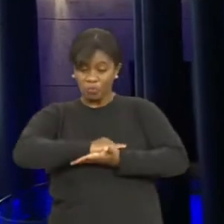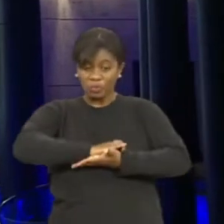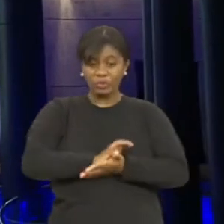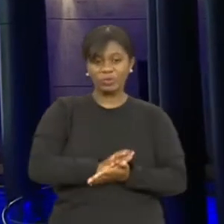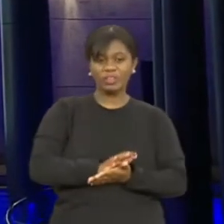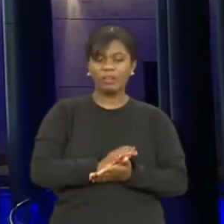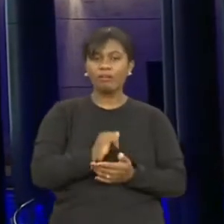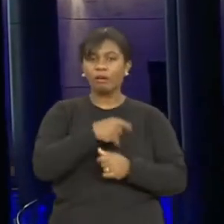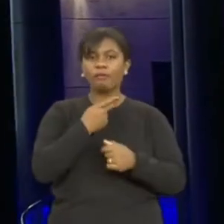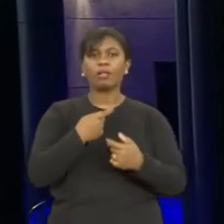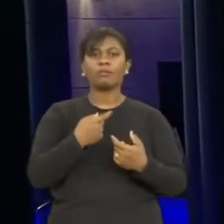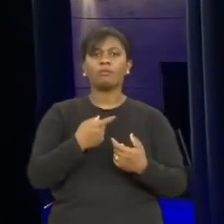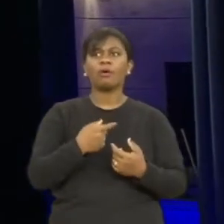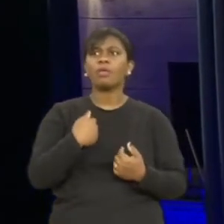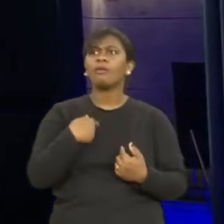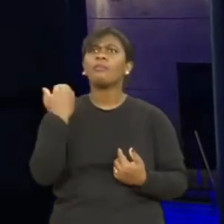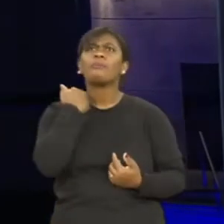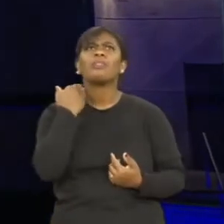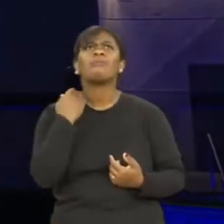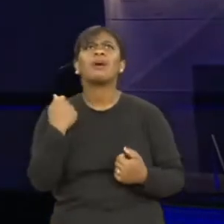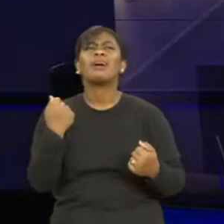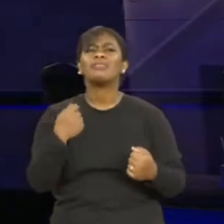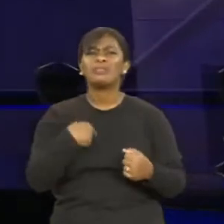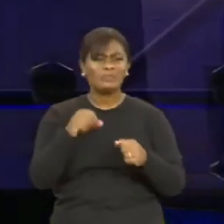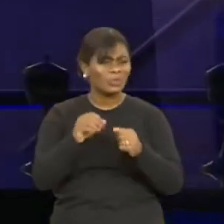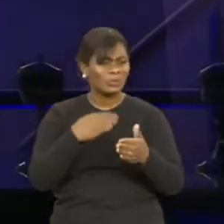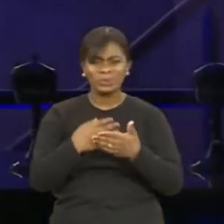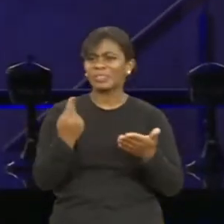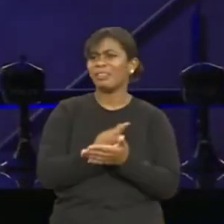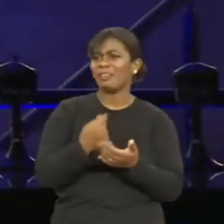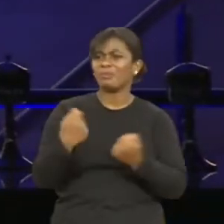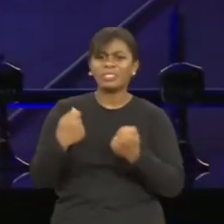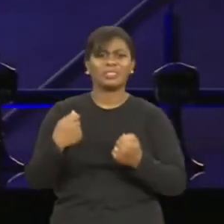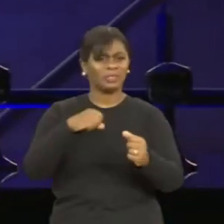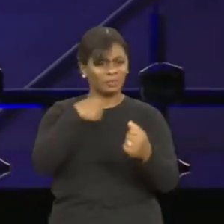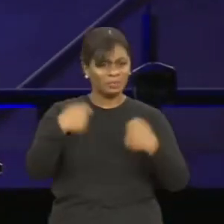não aguento mais, eu só faço tudo errado,